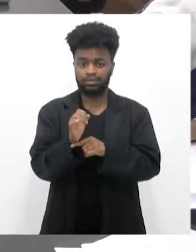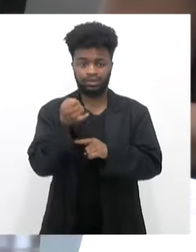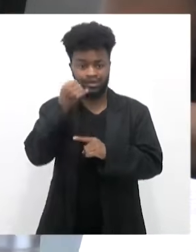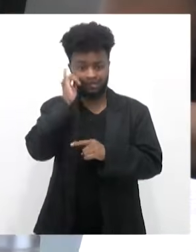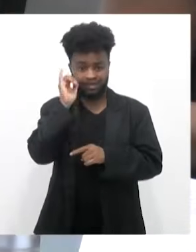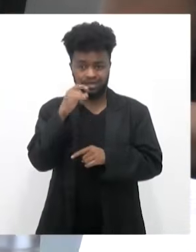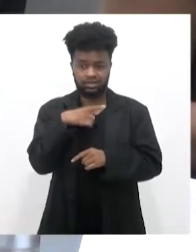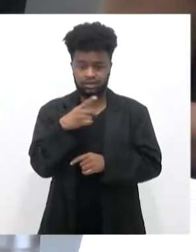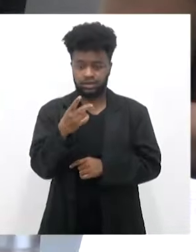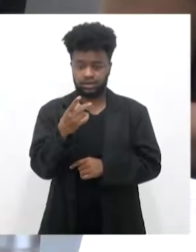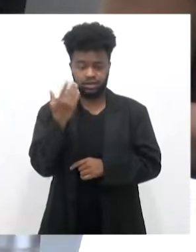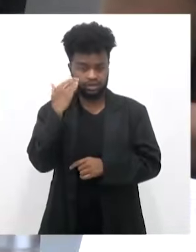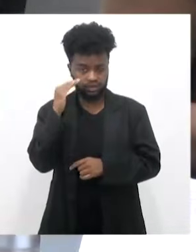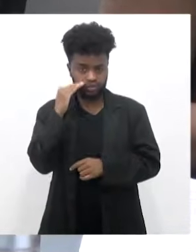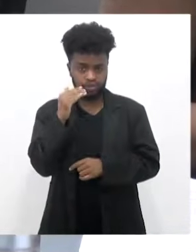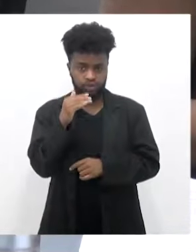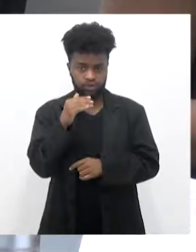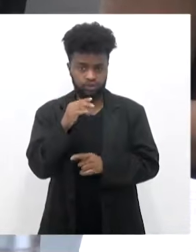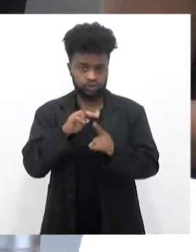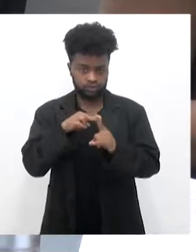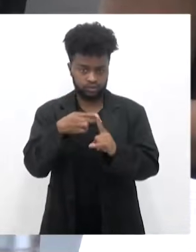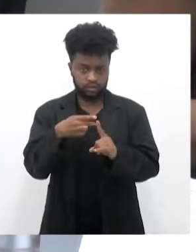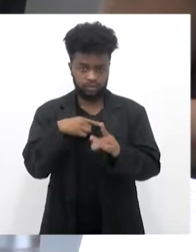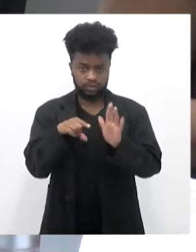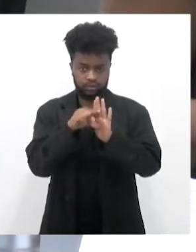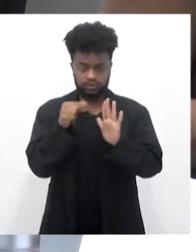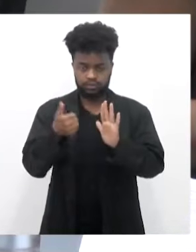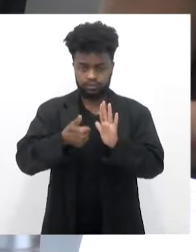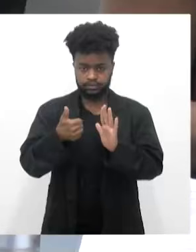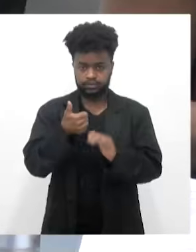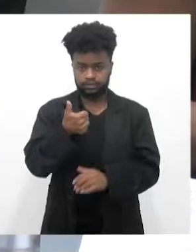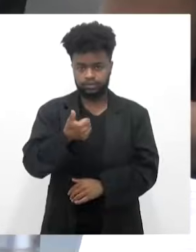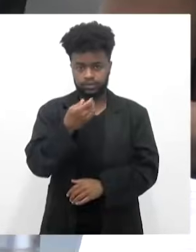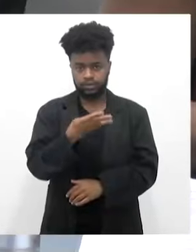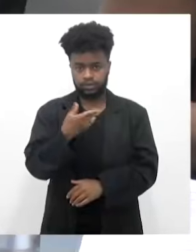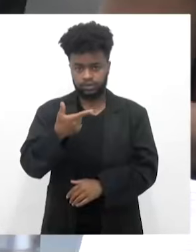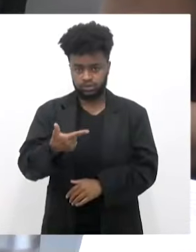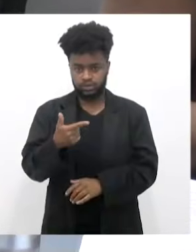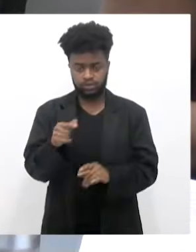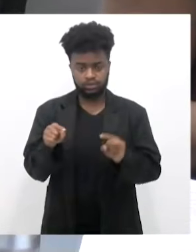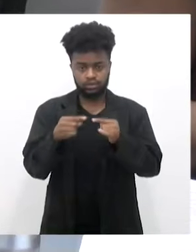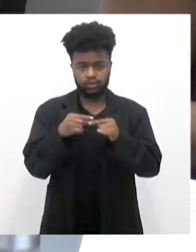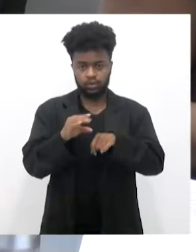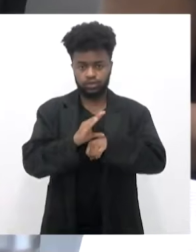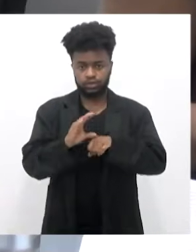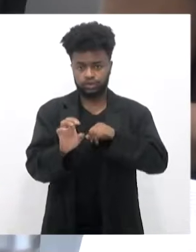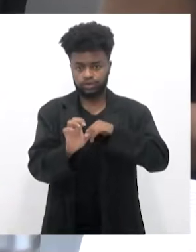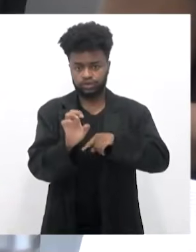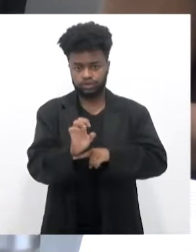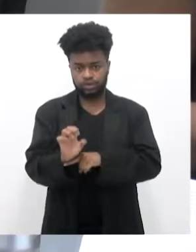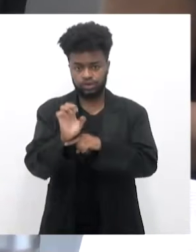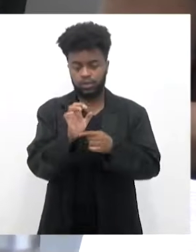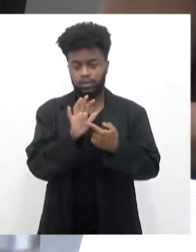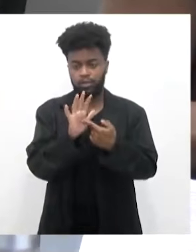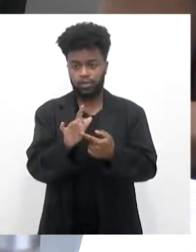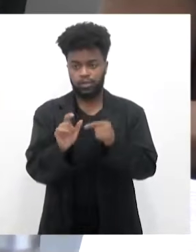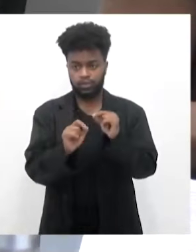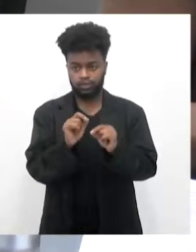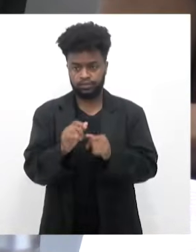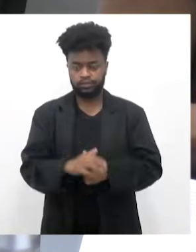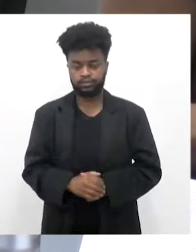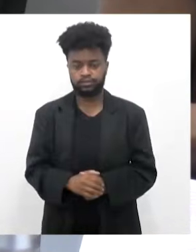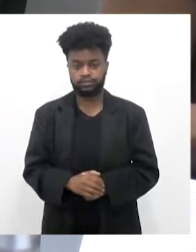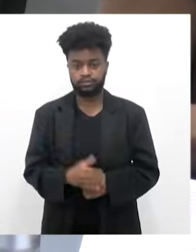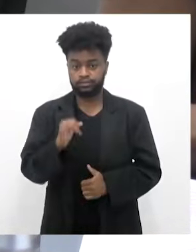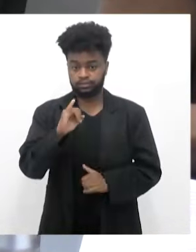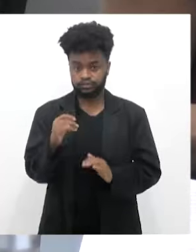dupla interpretação. O parágrafo 1º do 142 da Constituição Estadual diz o seguinte: ocorrendo